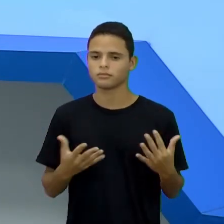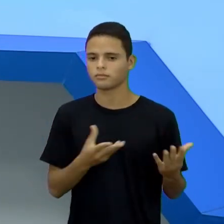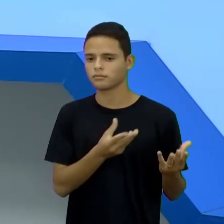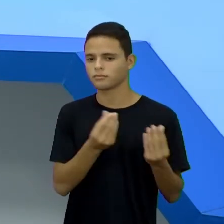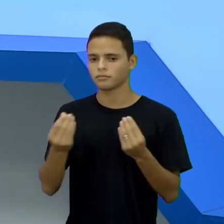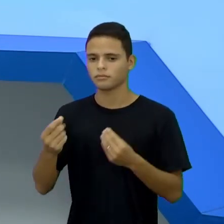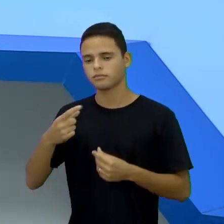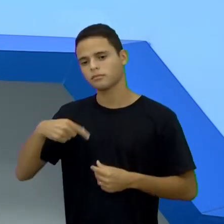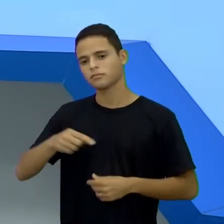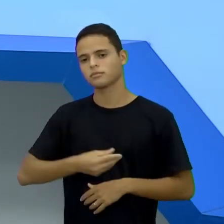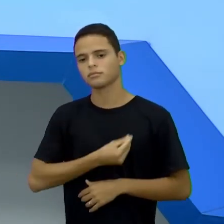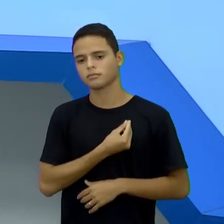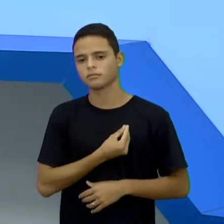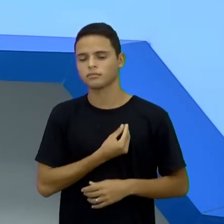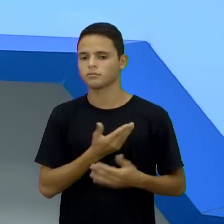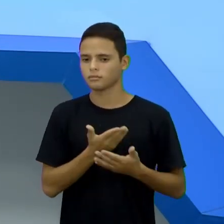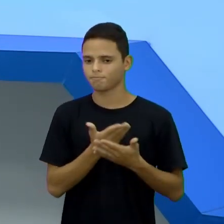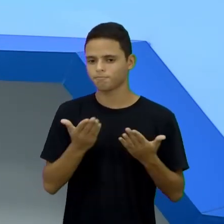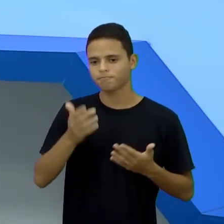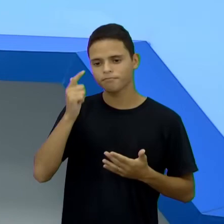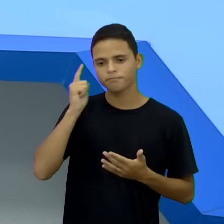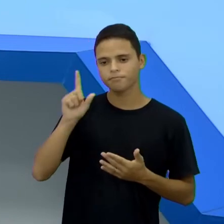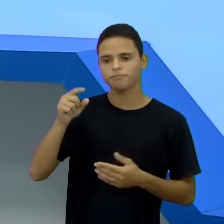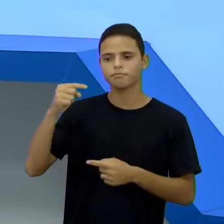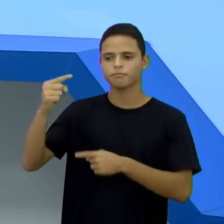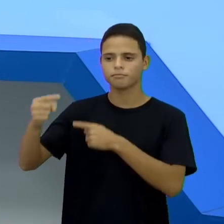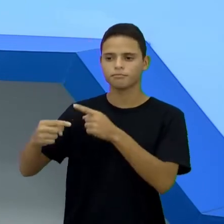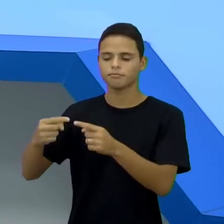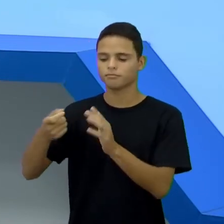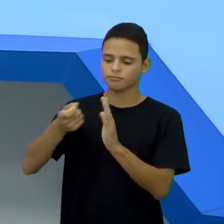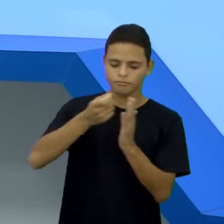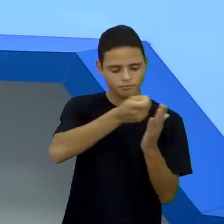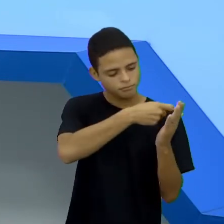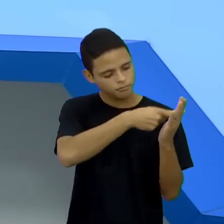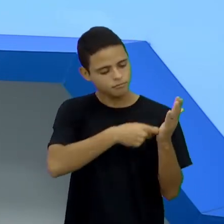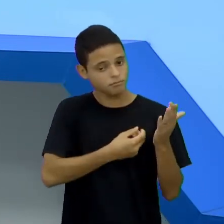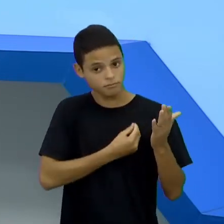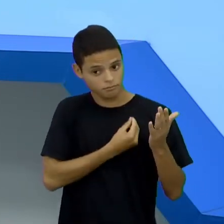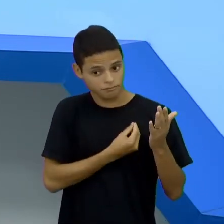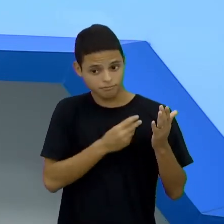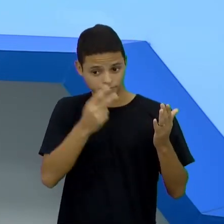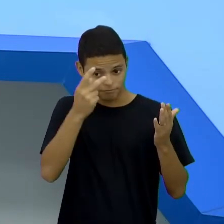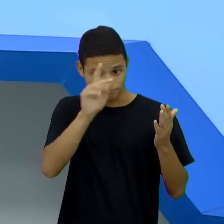mas era justamente para que vocês possam depois escrever sobre a vida de